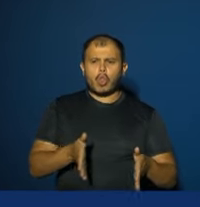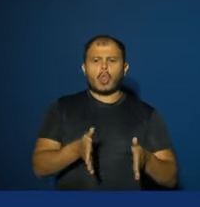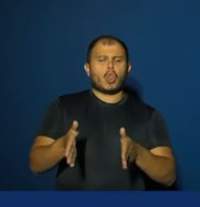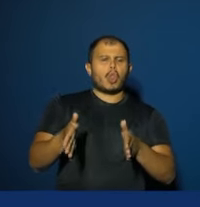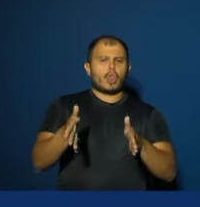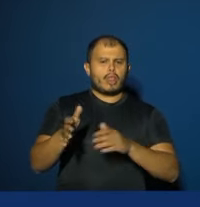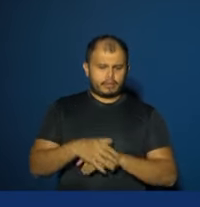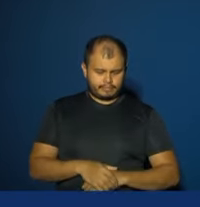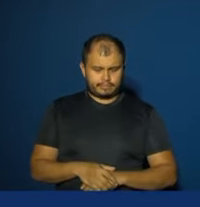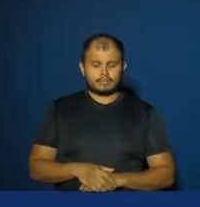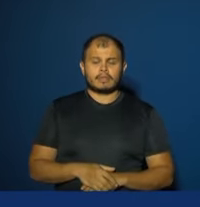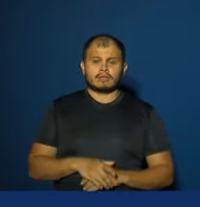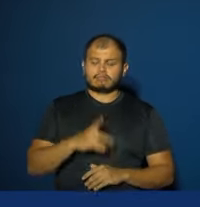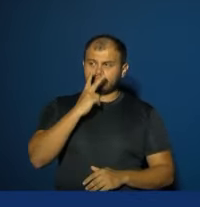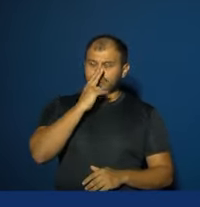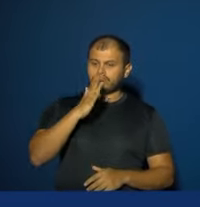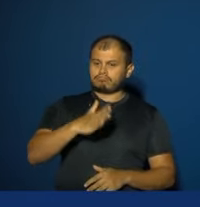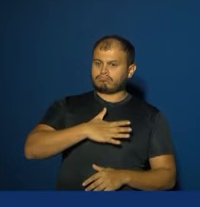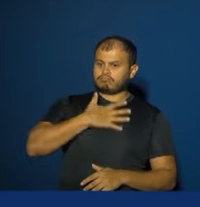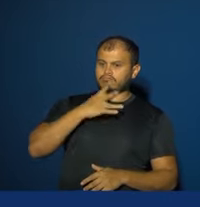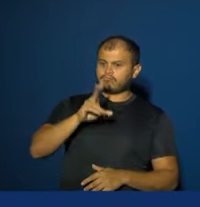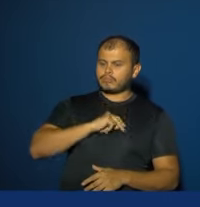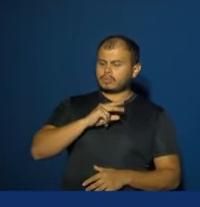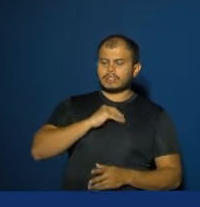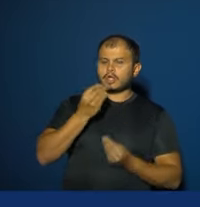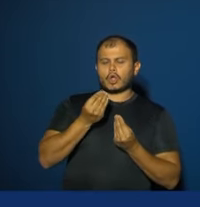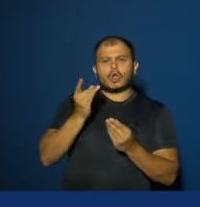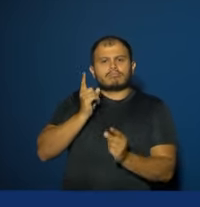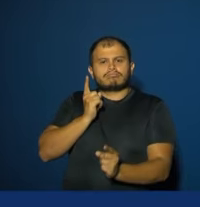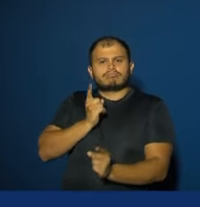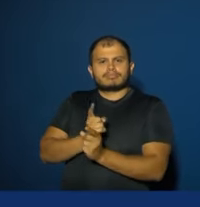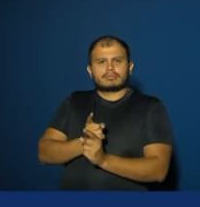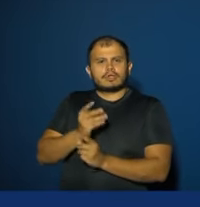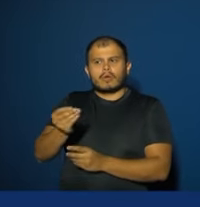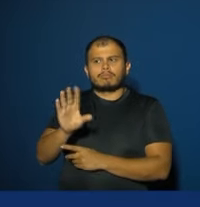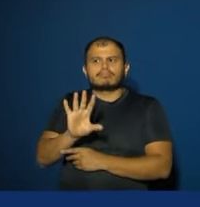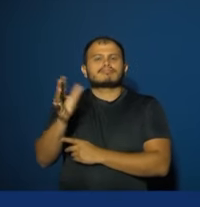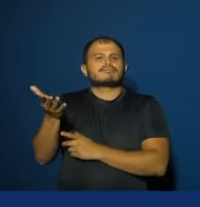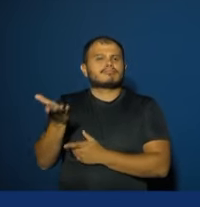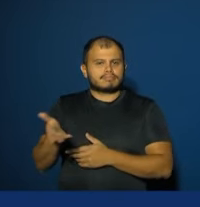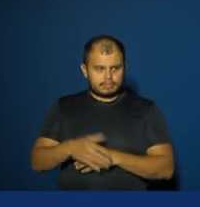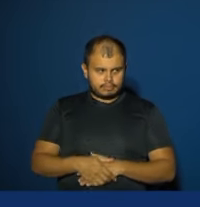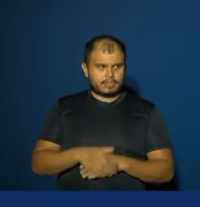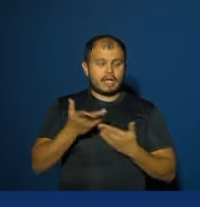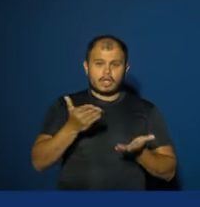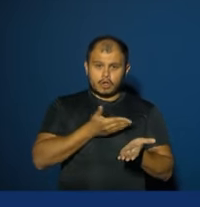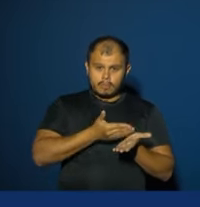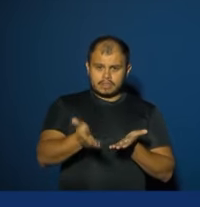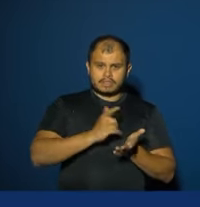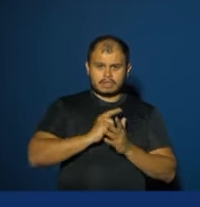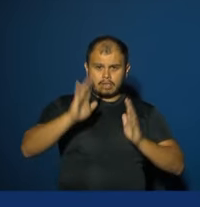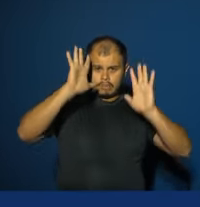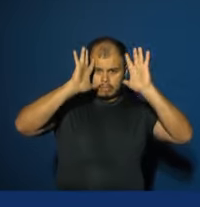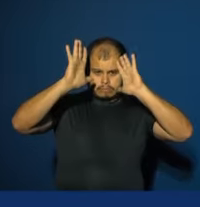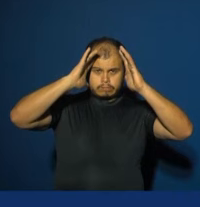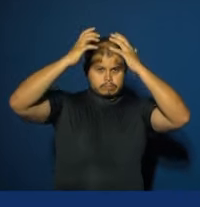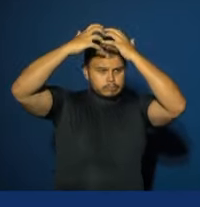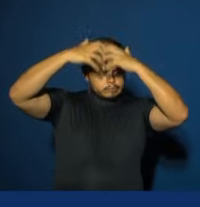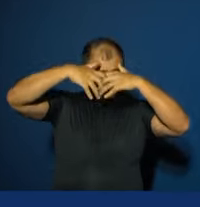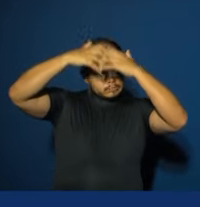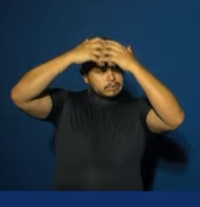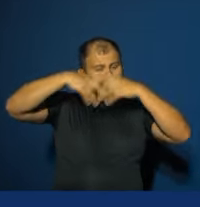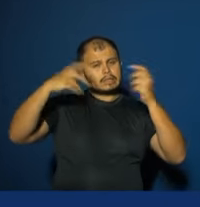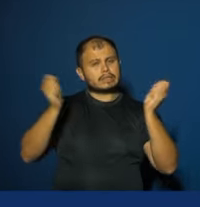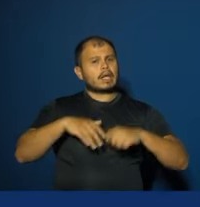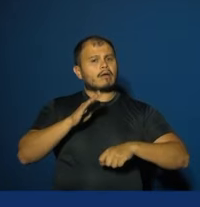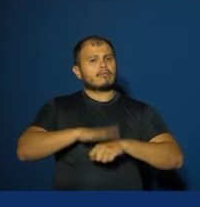choque e e e fala bom Como é que você chegou nisso né e a partir daí você começa a fazer um raciocínio de o que que pode